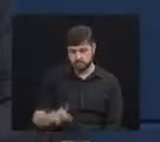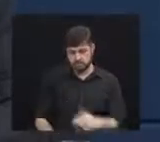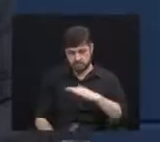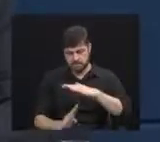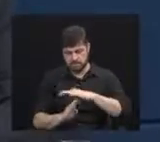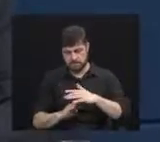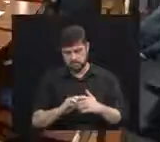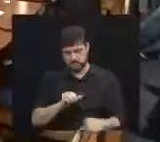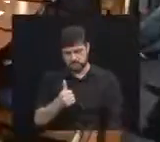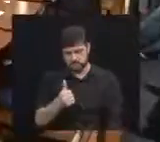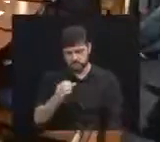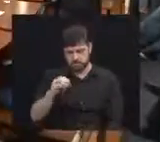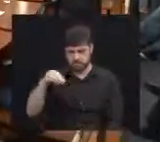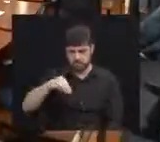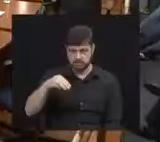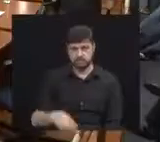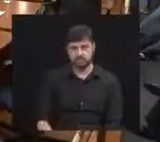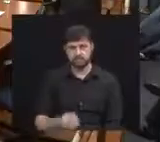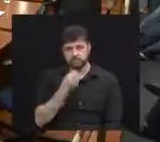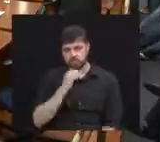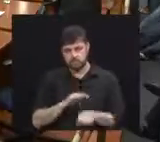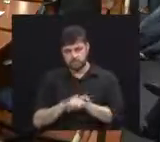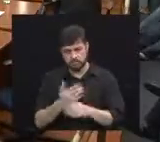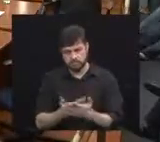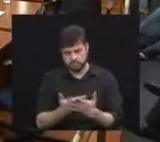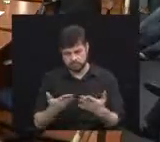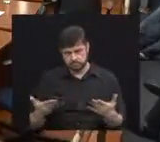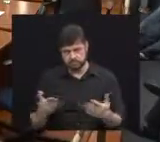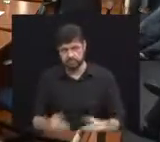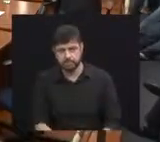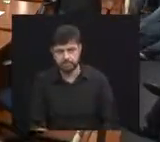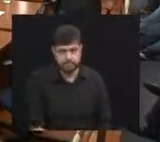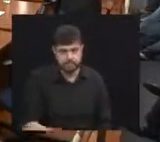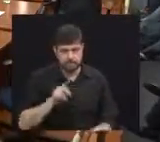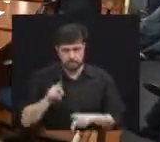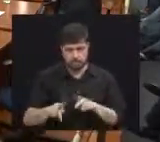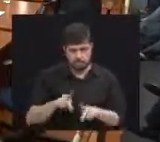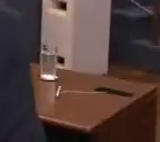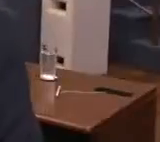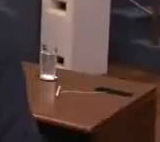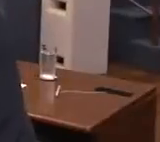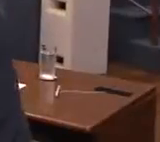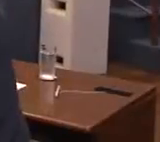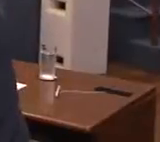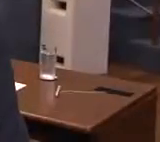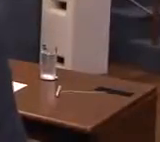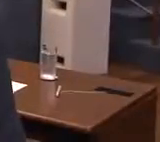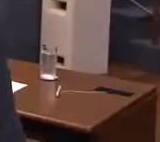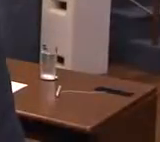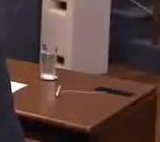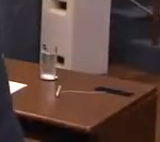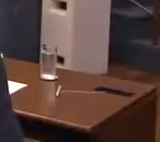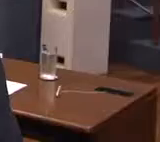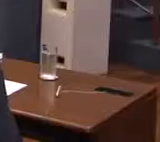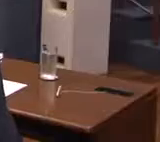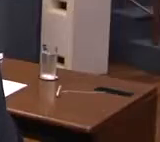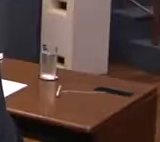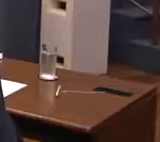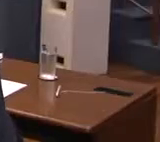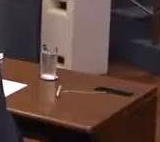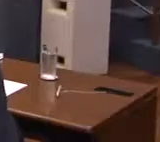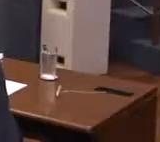do partido foi avaliada pelo parlamentar, que também lidera a Comissão Permanente dos Idosos. Bom, primeiramente eu quero deixar